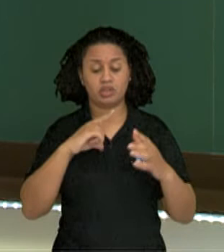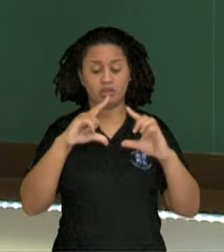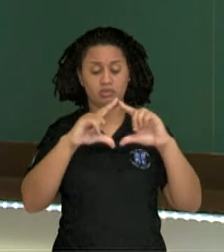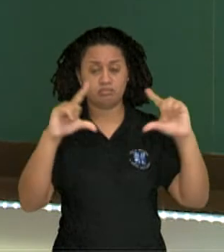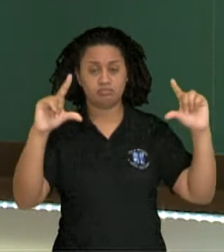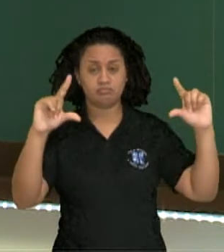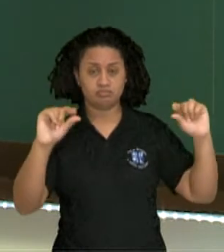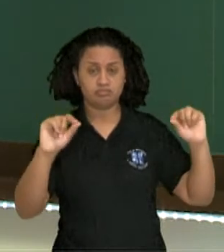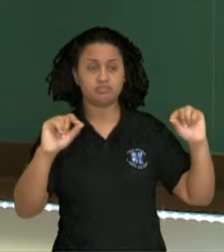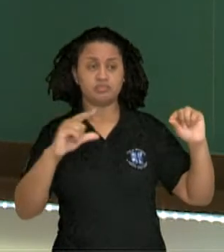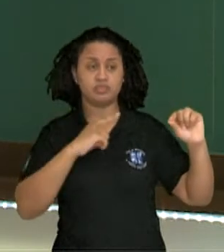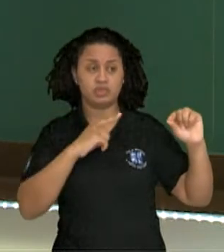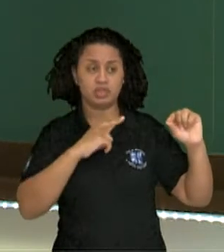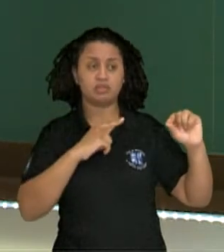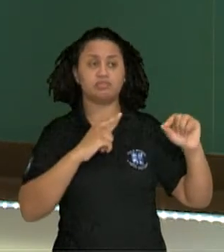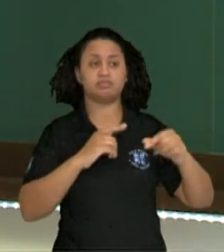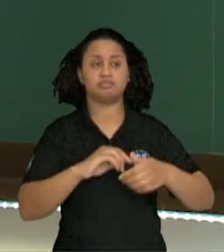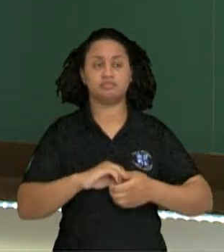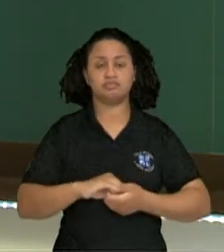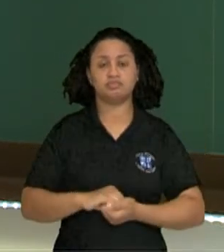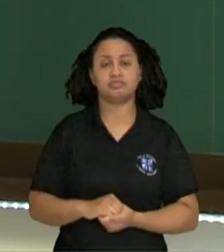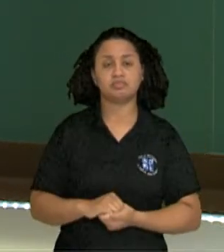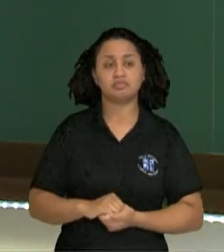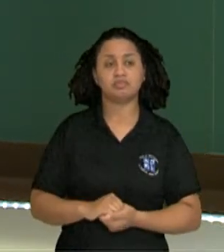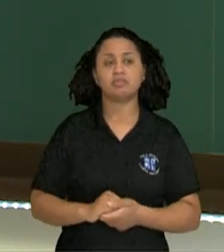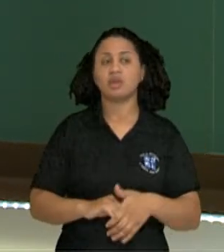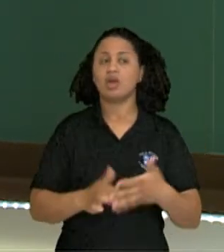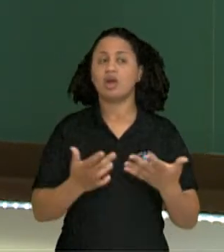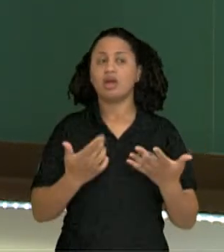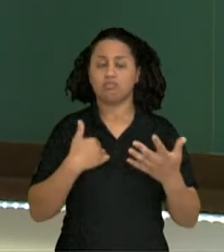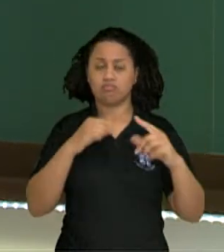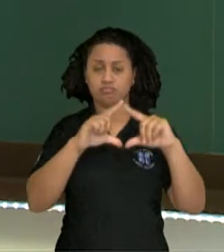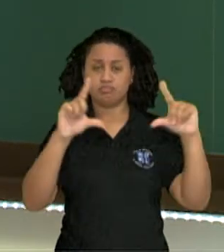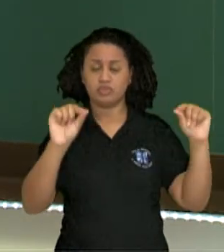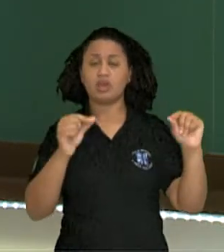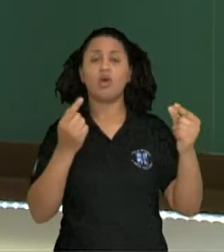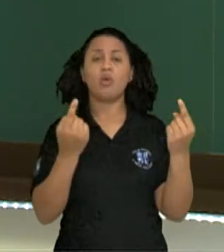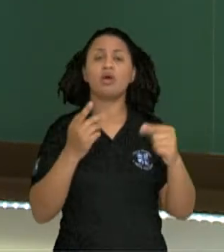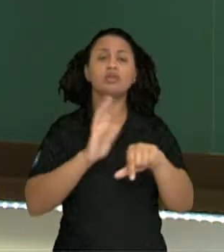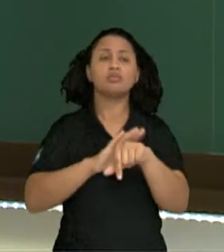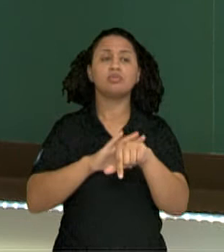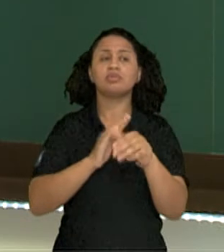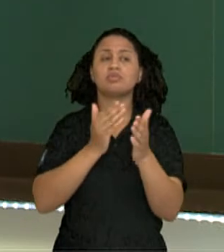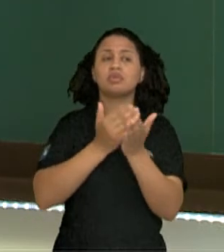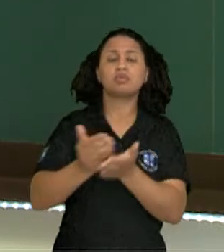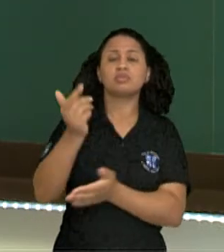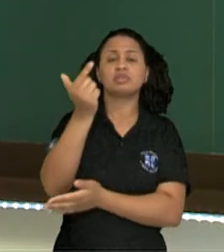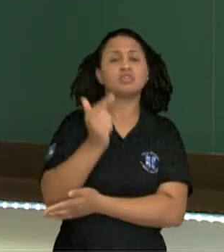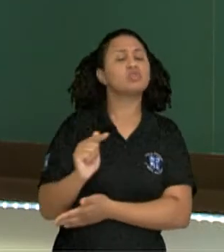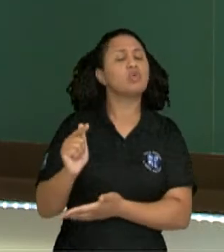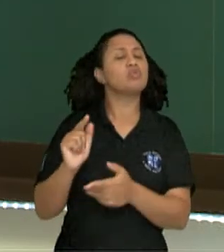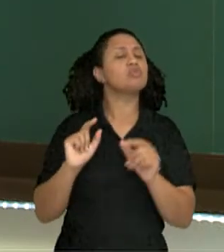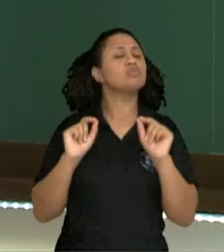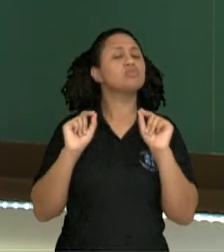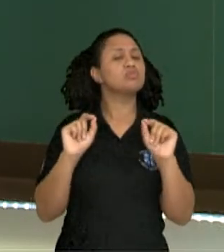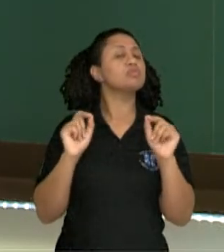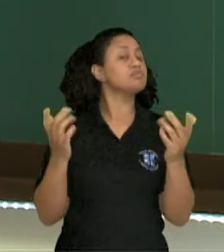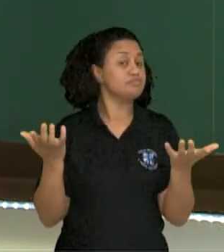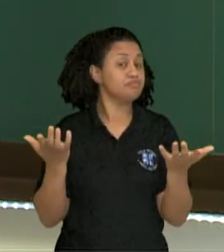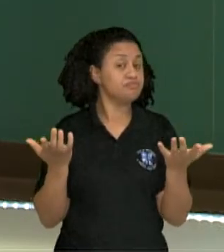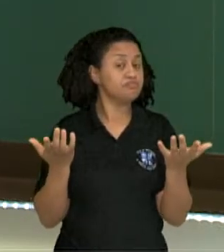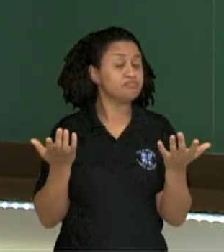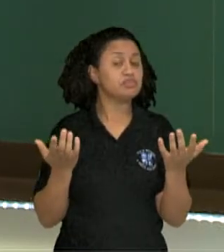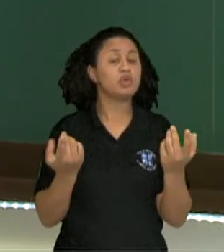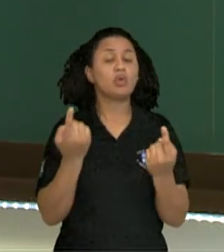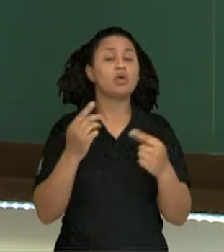aí. Porque cada dia é um começo novo. Porque esta é a hora e o melhor momento. Então,